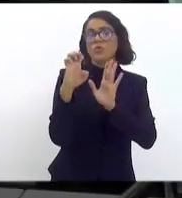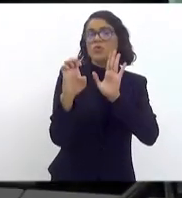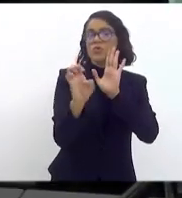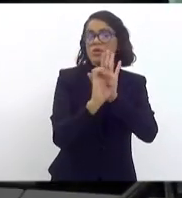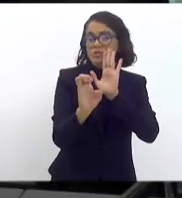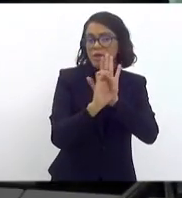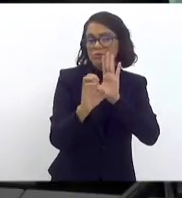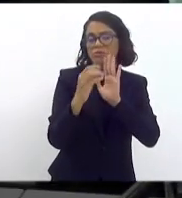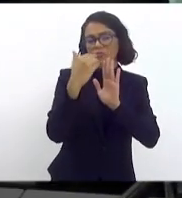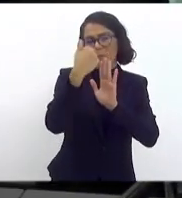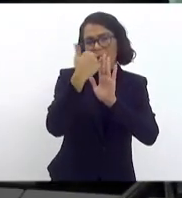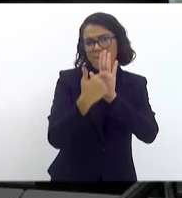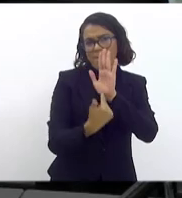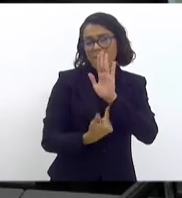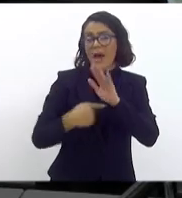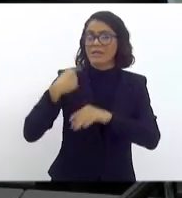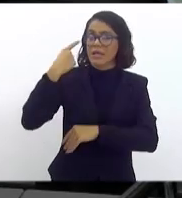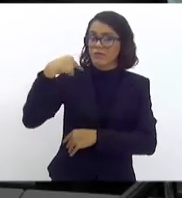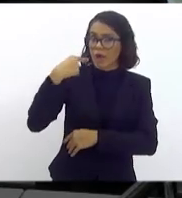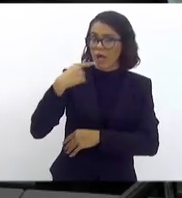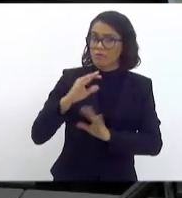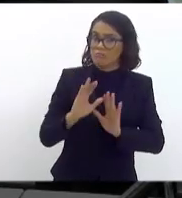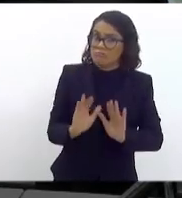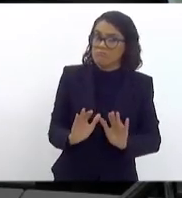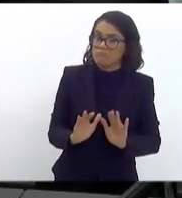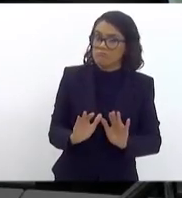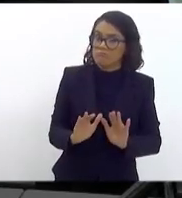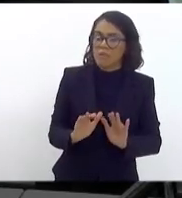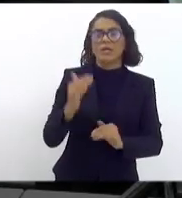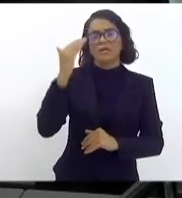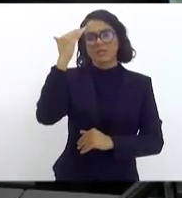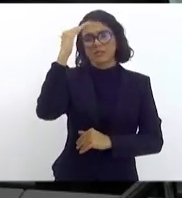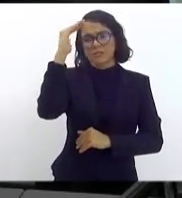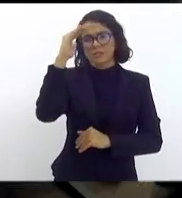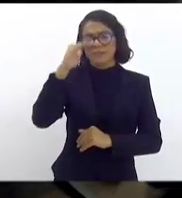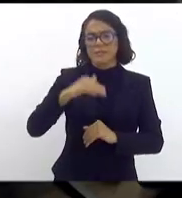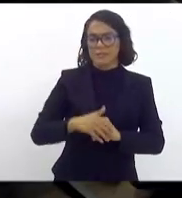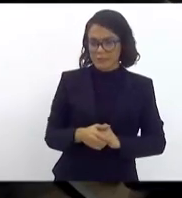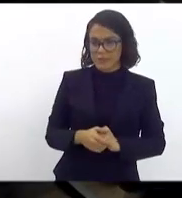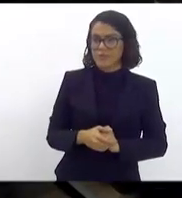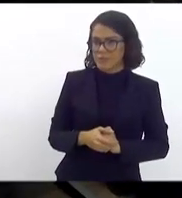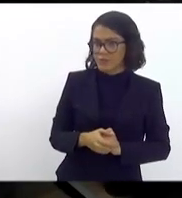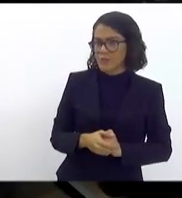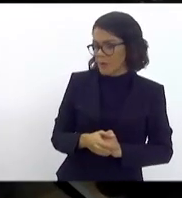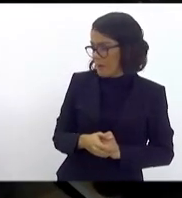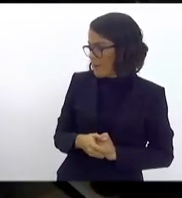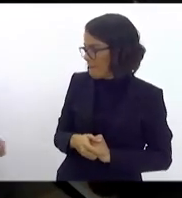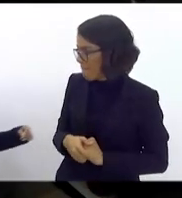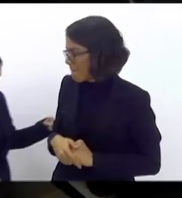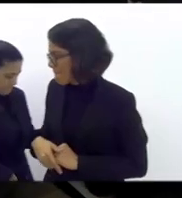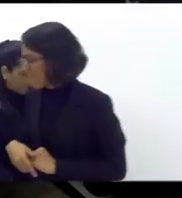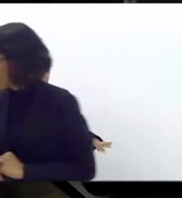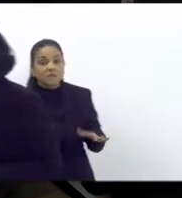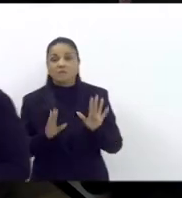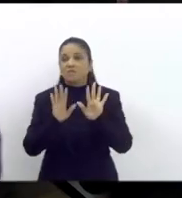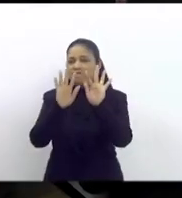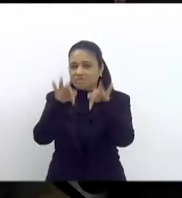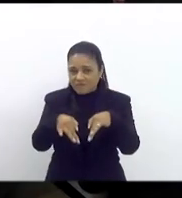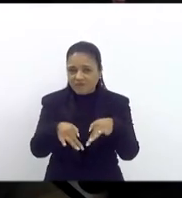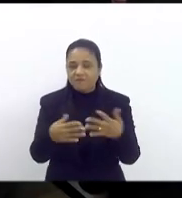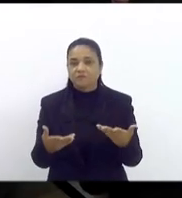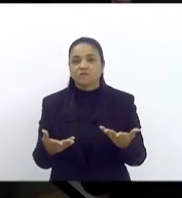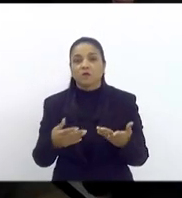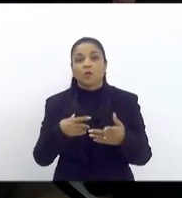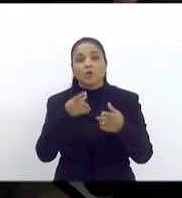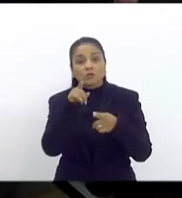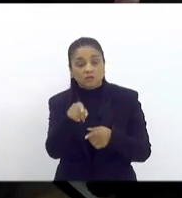e nas prerrogativas de advogado. Doutor Marcelo, não, entendi. A gente pede que o senhor faça o seu melhor. Só para terminar. Então, mas o